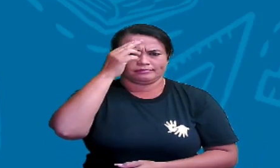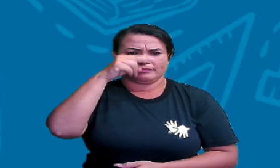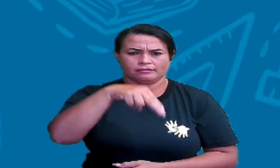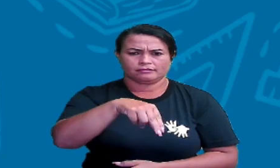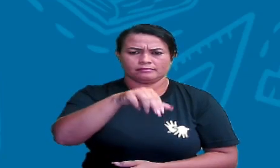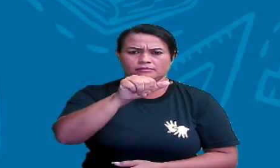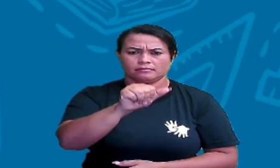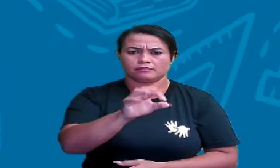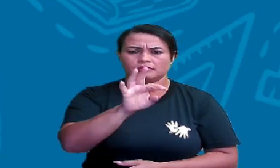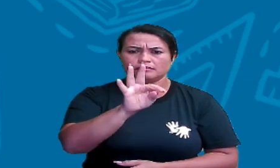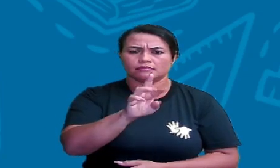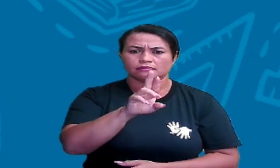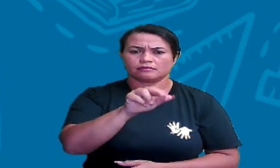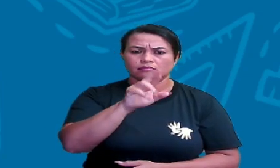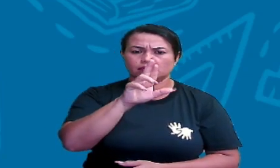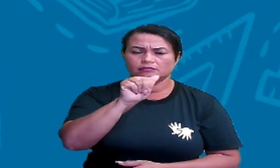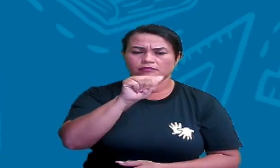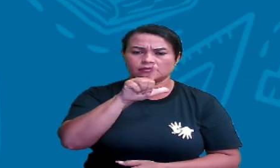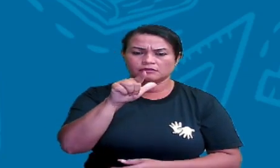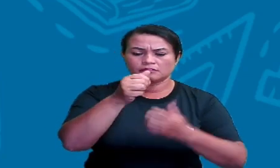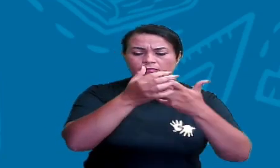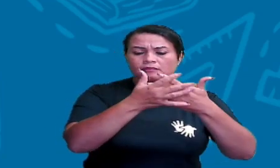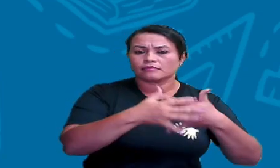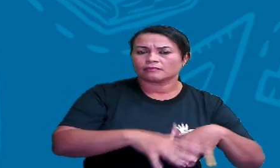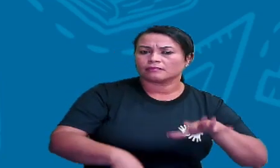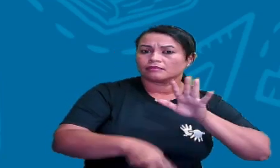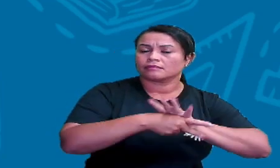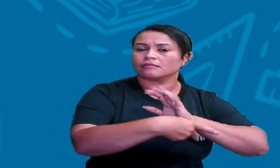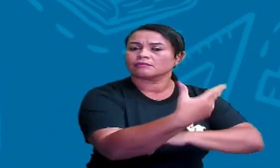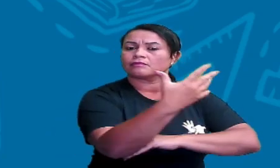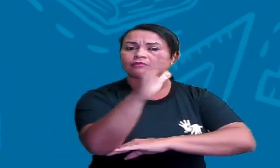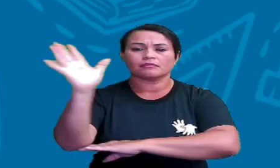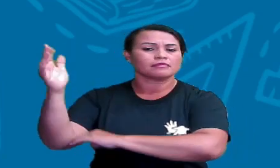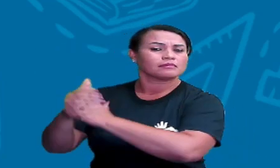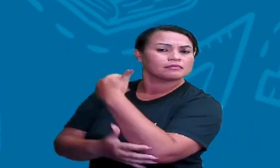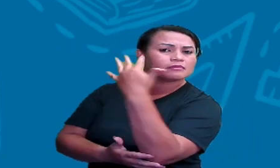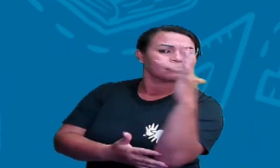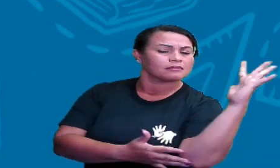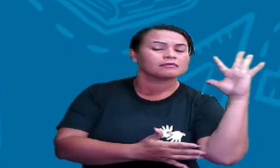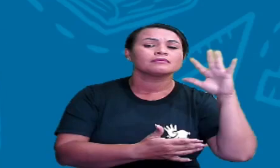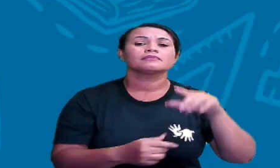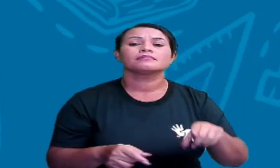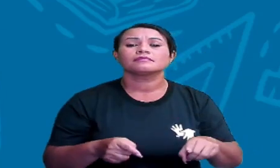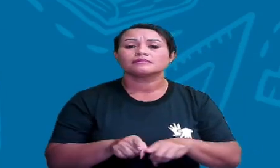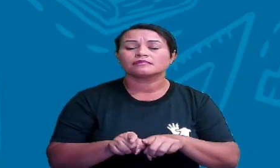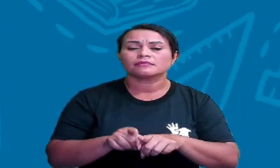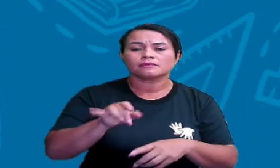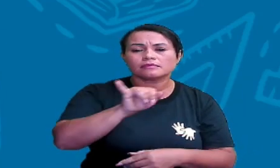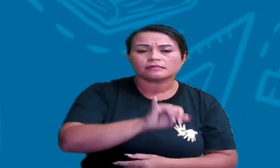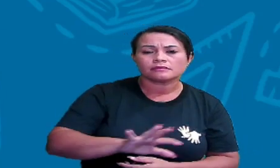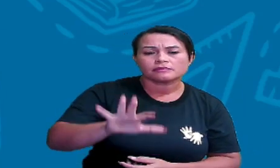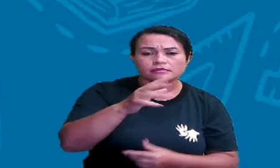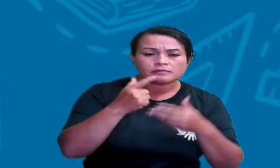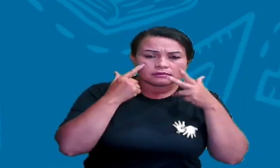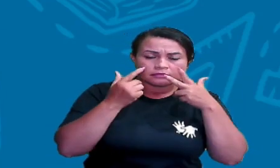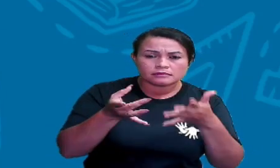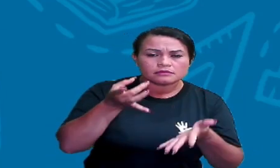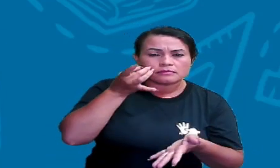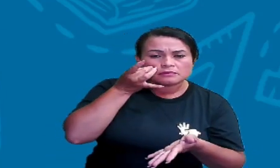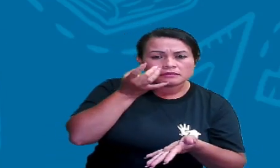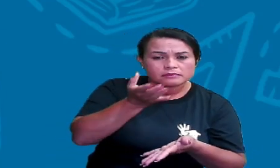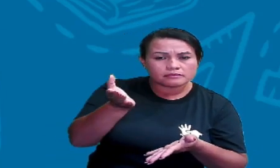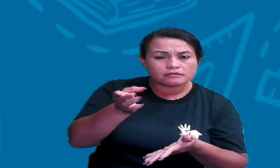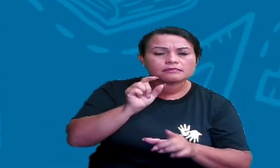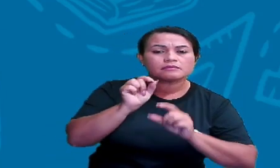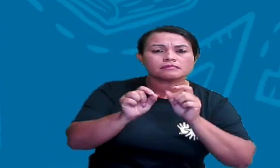estabelecido pela natureza, por isso que a gente vai chamar de limites naturais, E aí na imagem você está vendo um